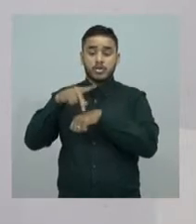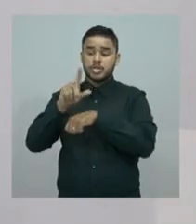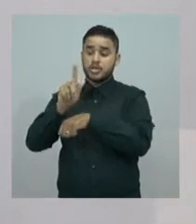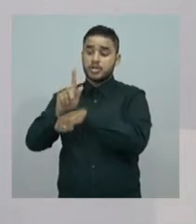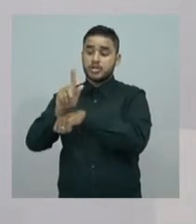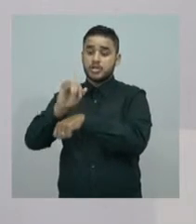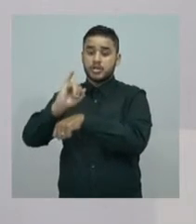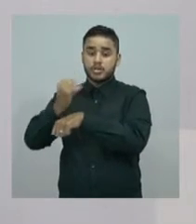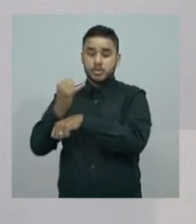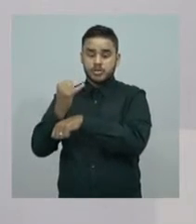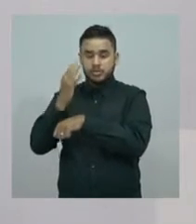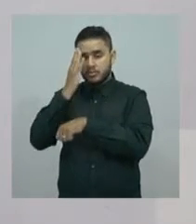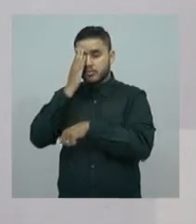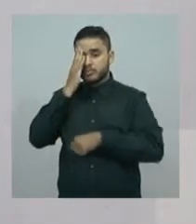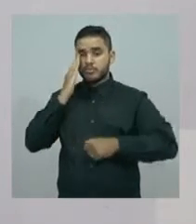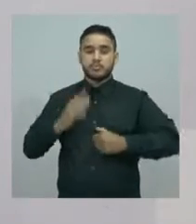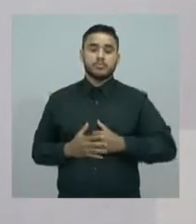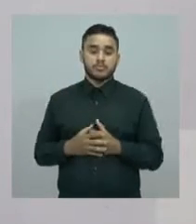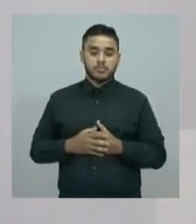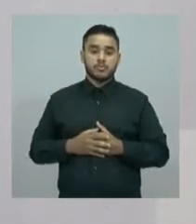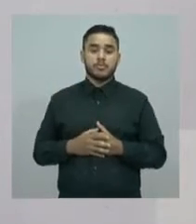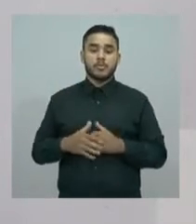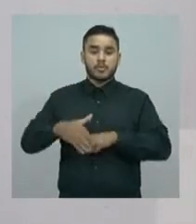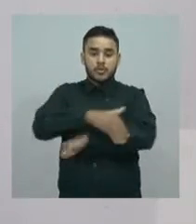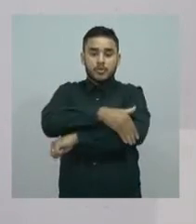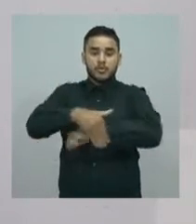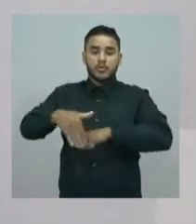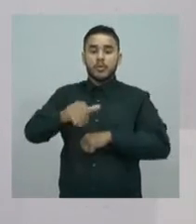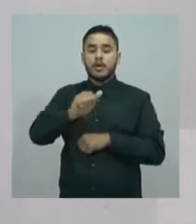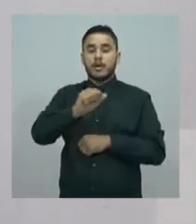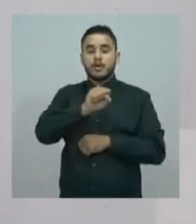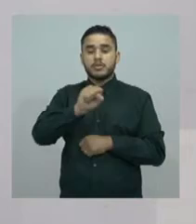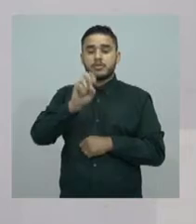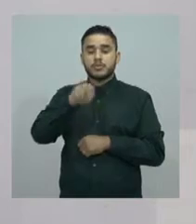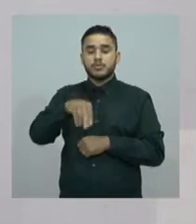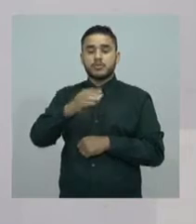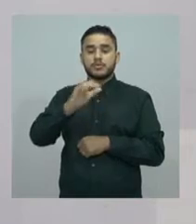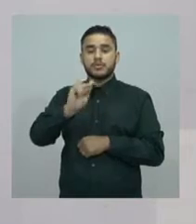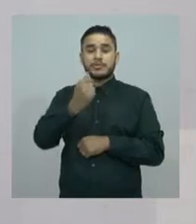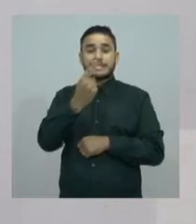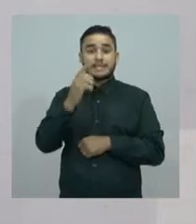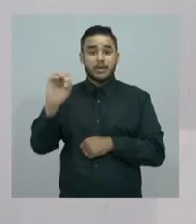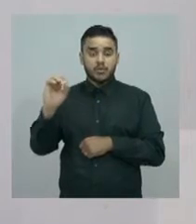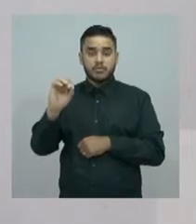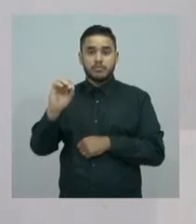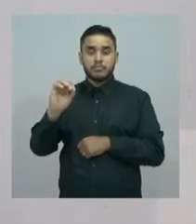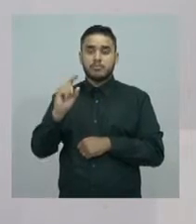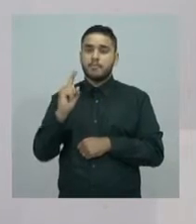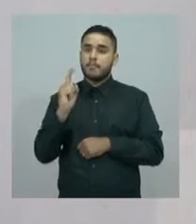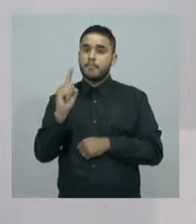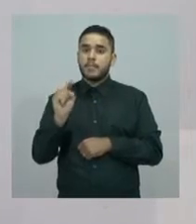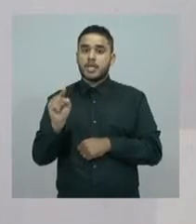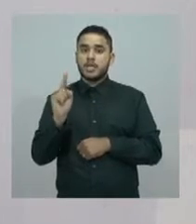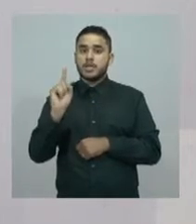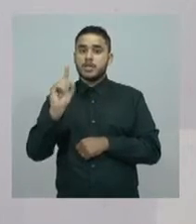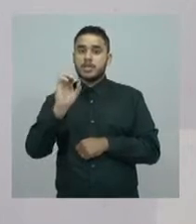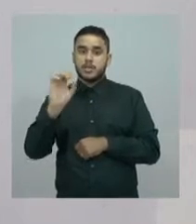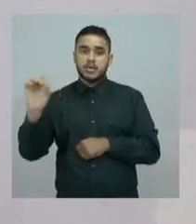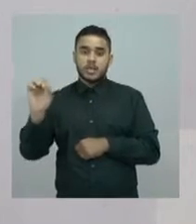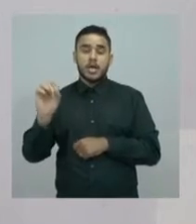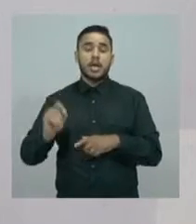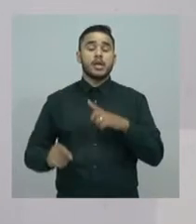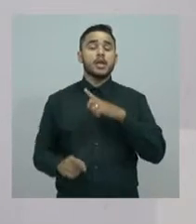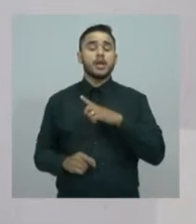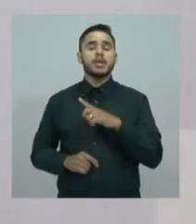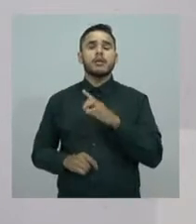que é lá na Rua Assunção, 1100. E eu quero dizer que nós estamos abertos à resolução de qualquer tipo